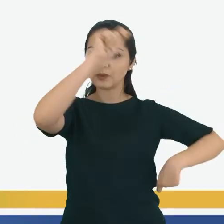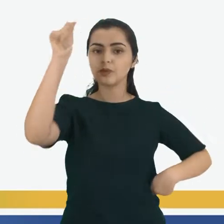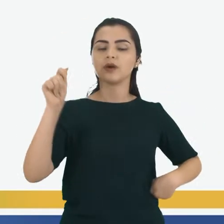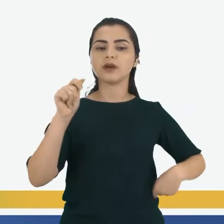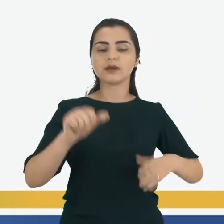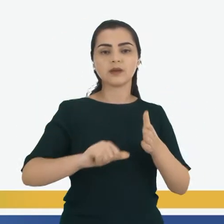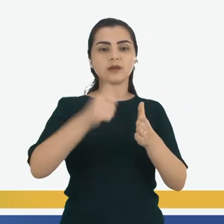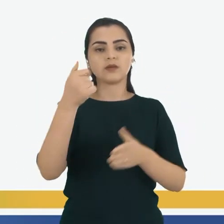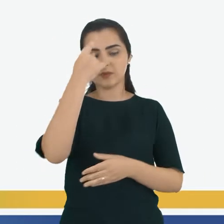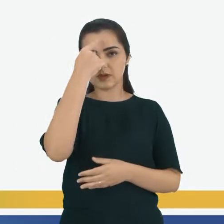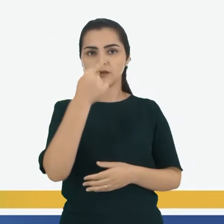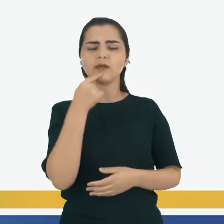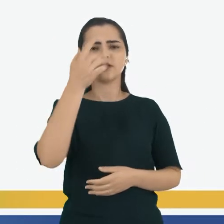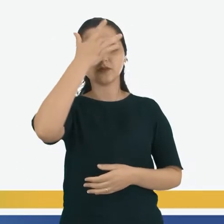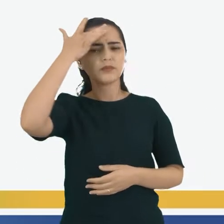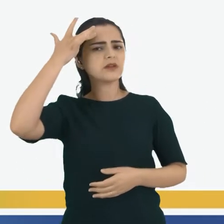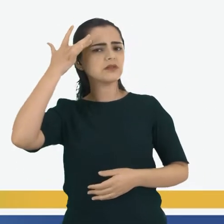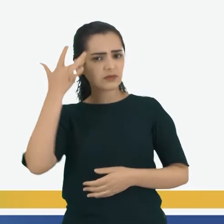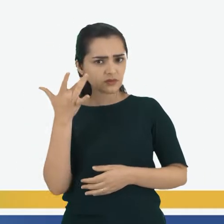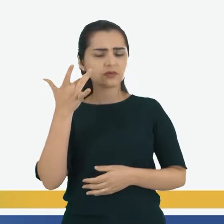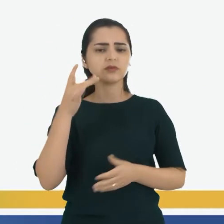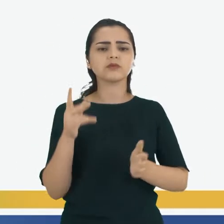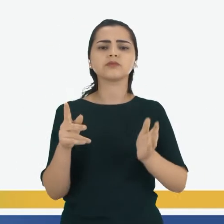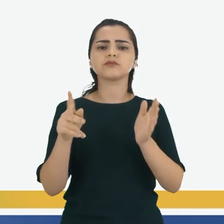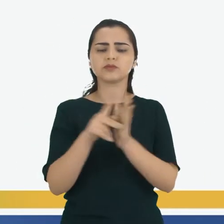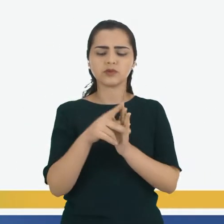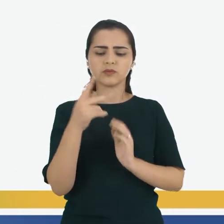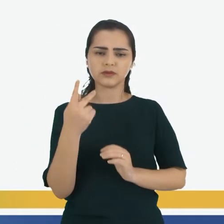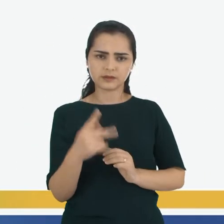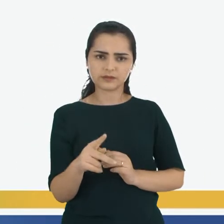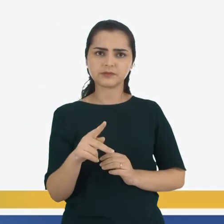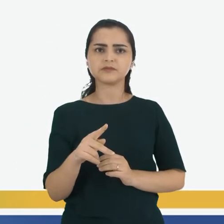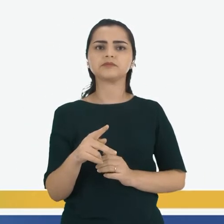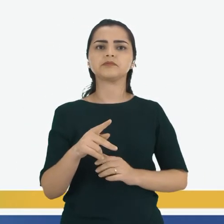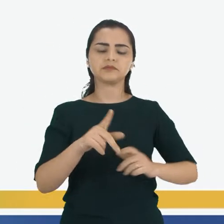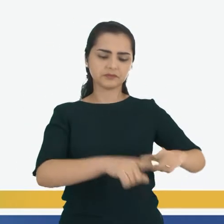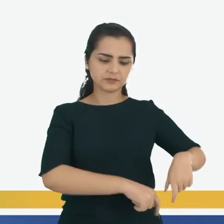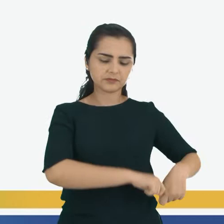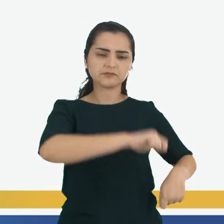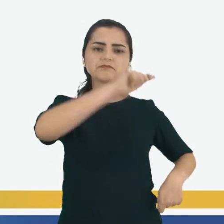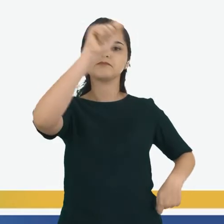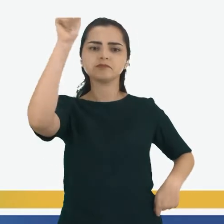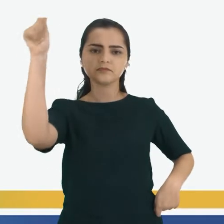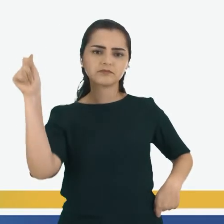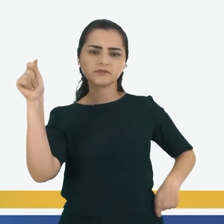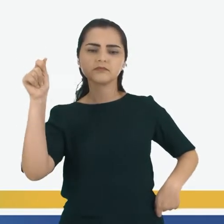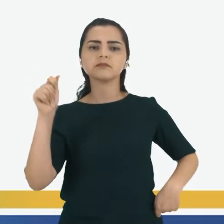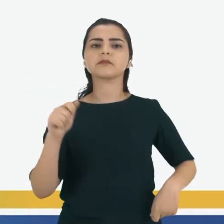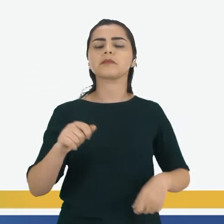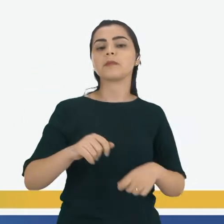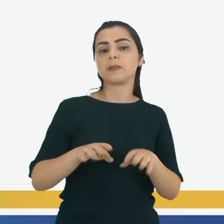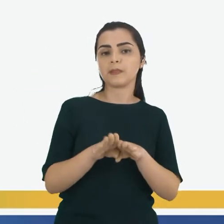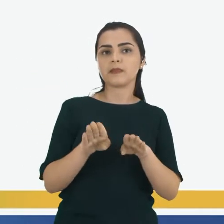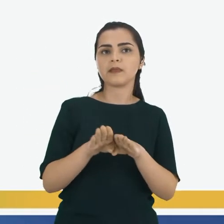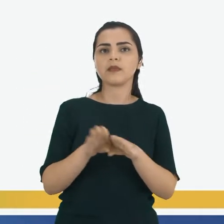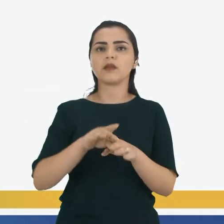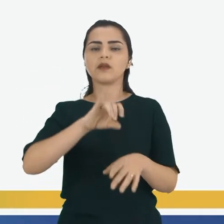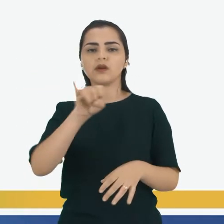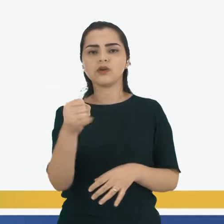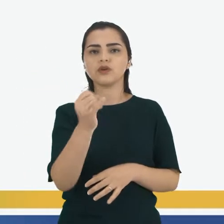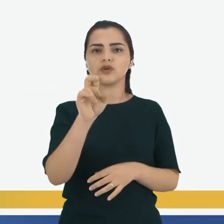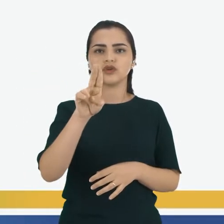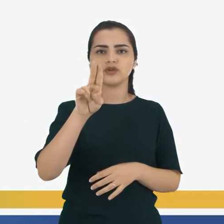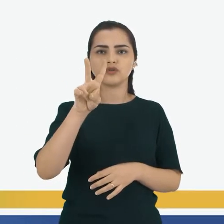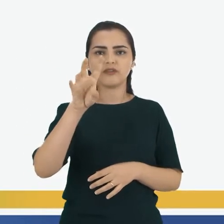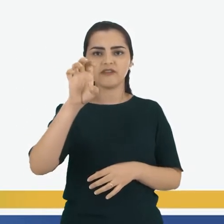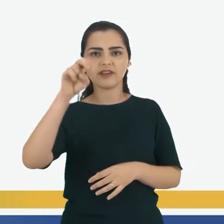que é o retrato de pessoas, né, do povo. Nós temos a estátua de Plácido de Castro, Juvenal Antunes, e temos